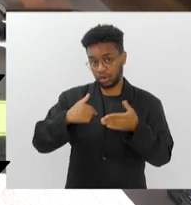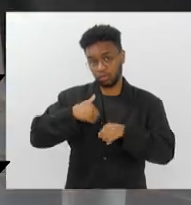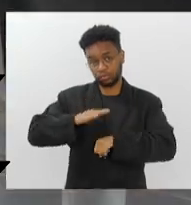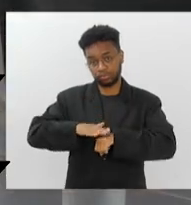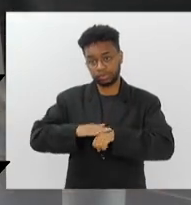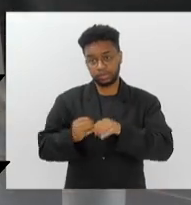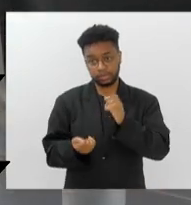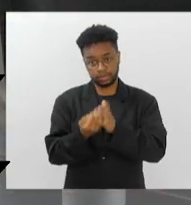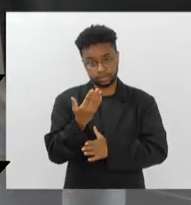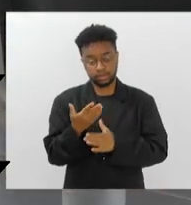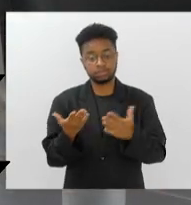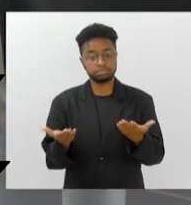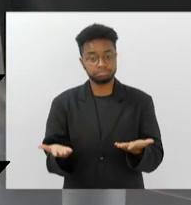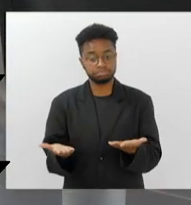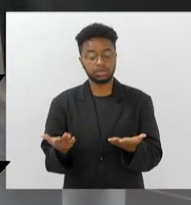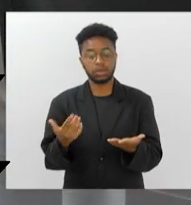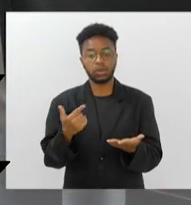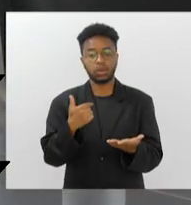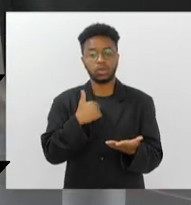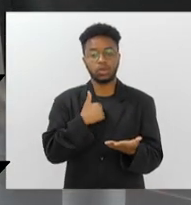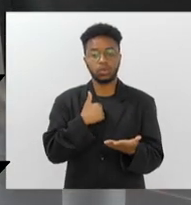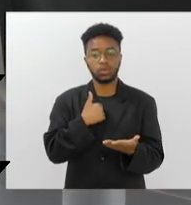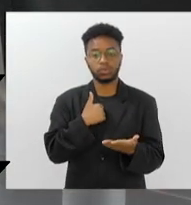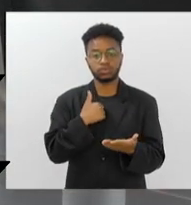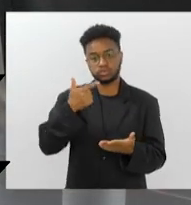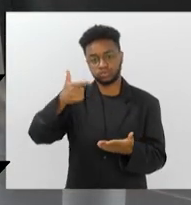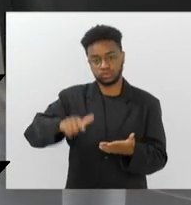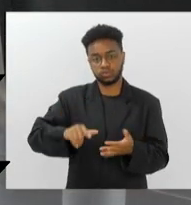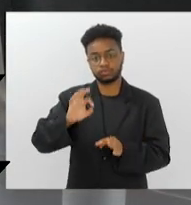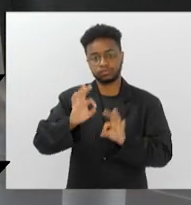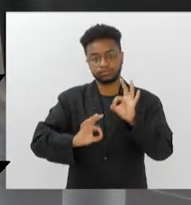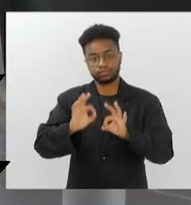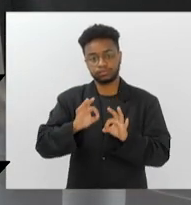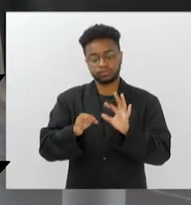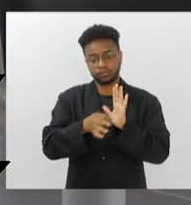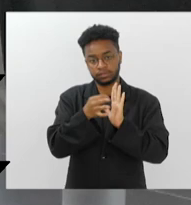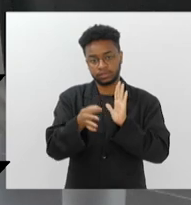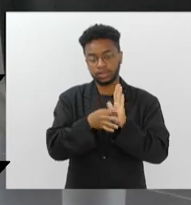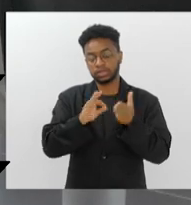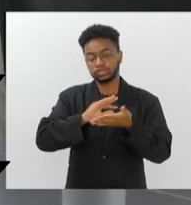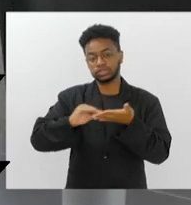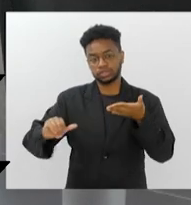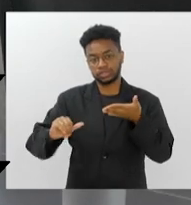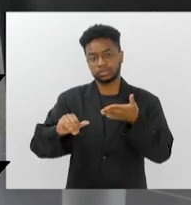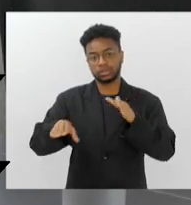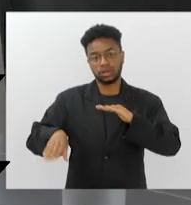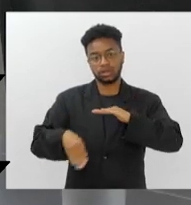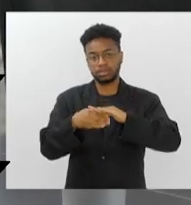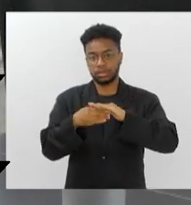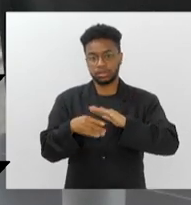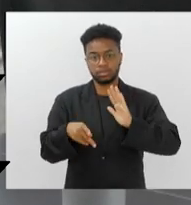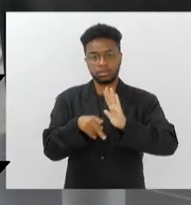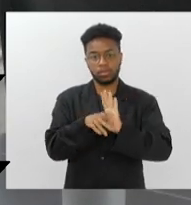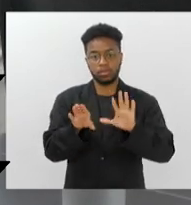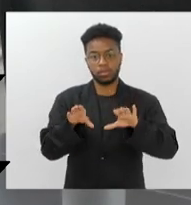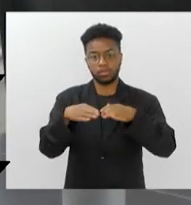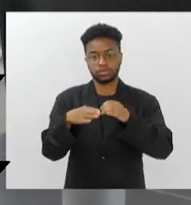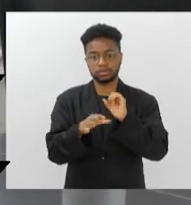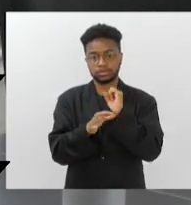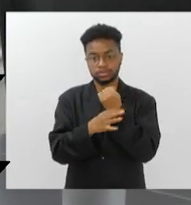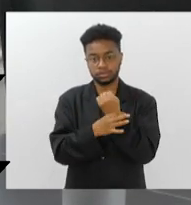aqui o exercício de refazer o parcer derrubando a emenda da Constituição de da da da comissão de segurança